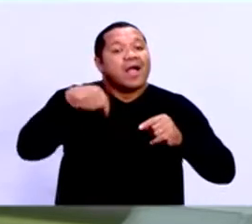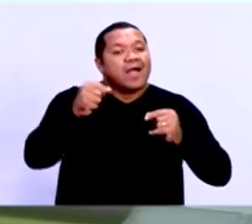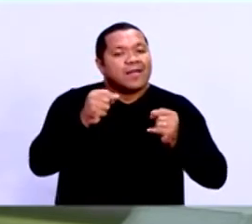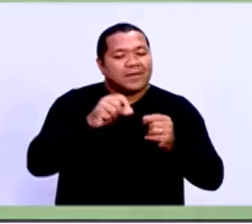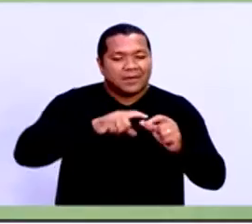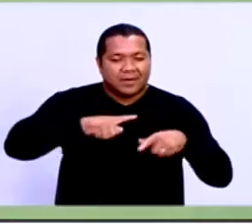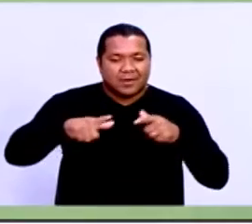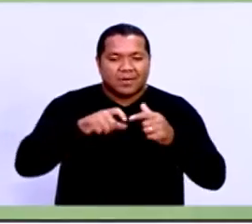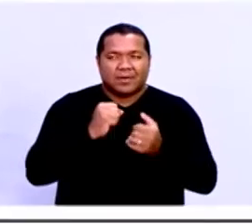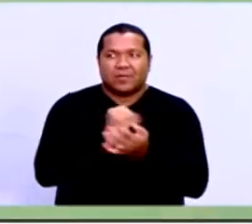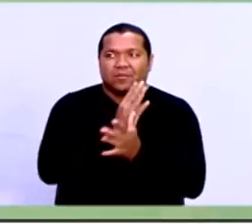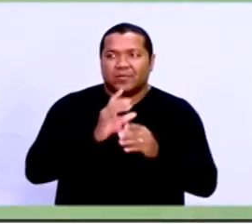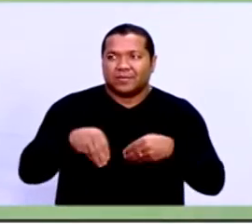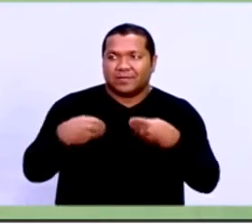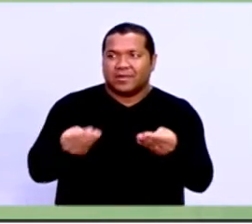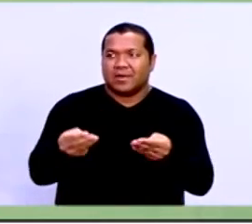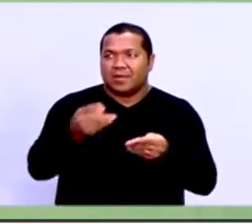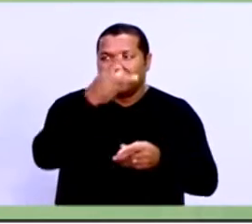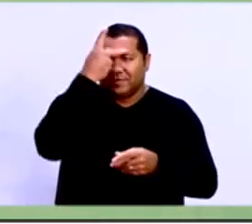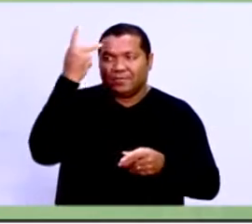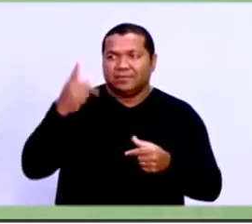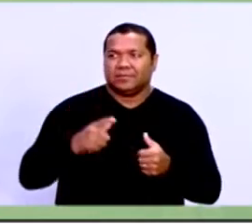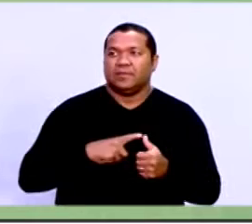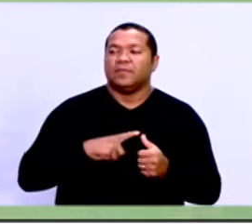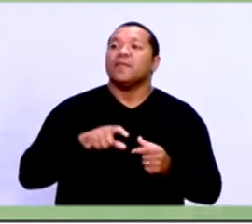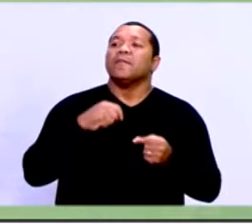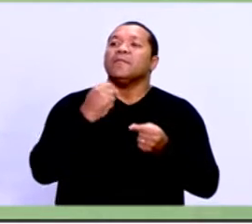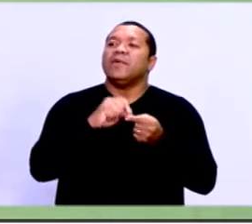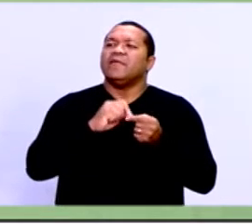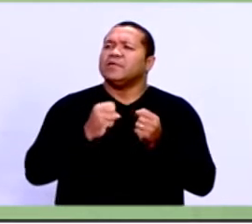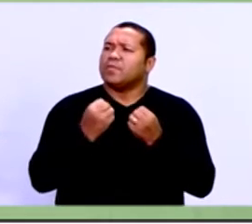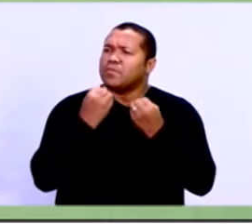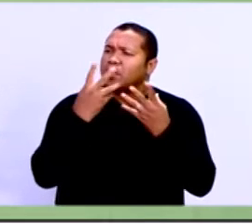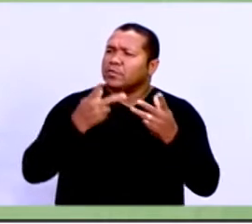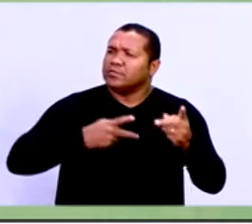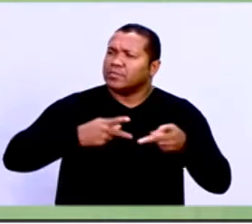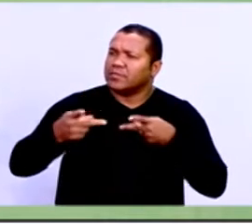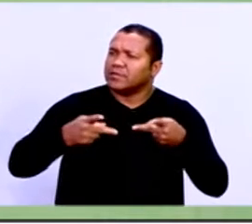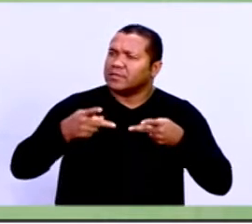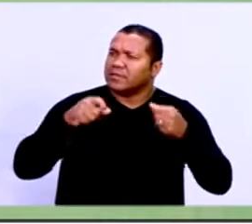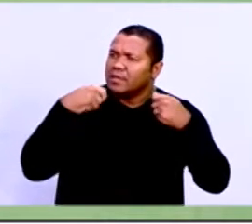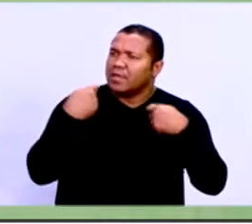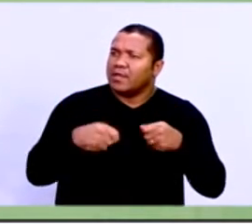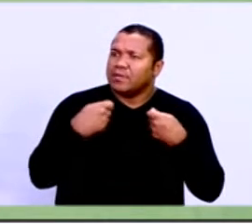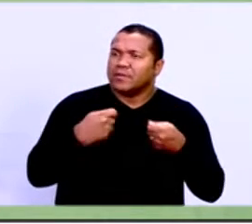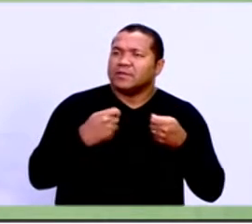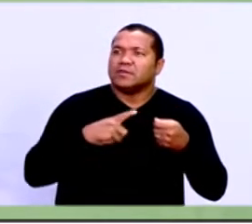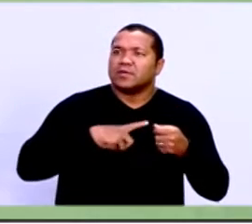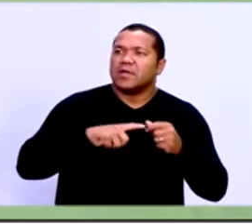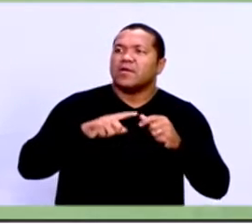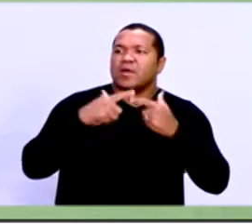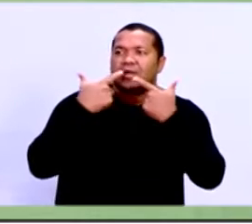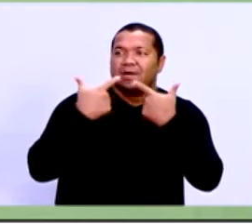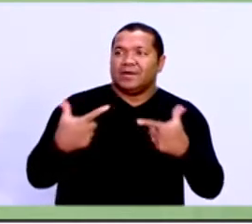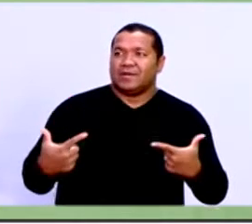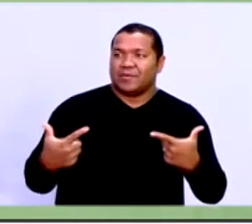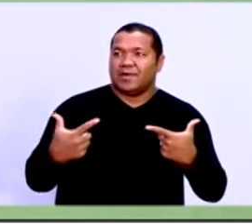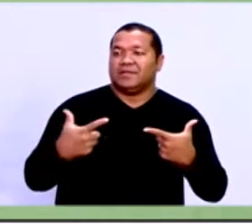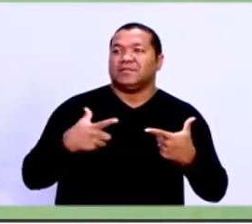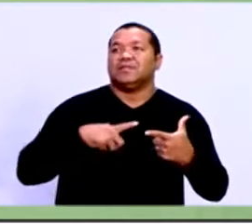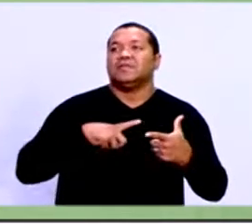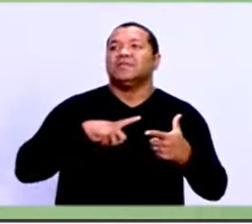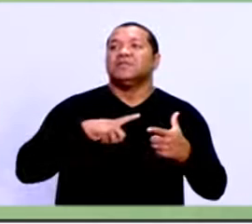para o cliente para fazer alguns projetos é necessário utilizar uma linguagem de